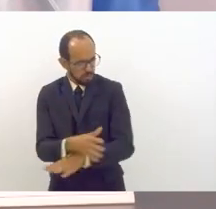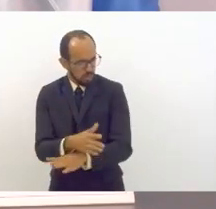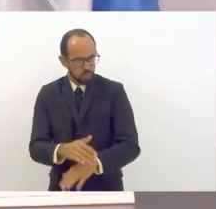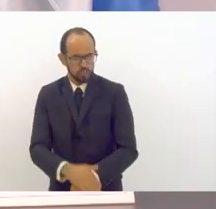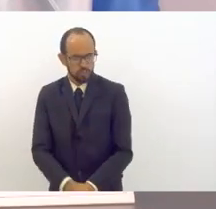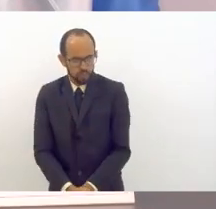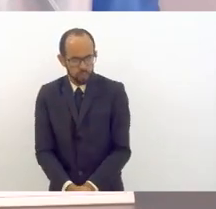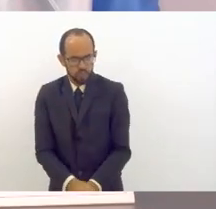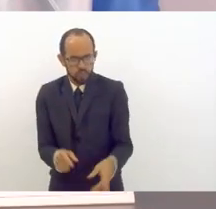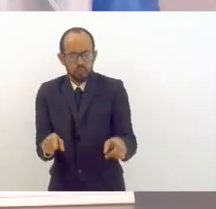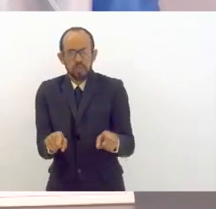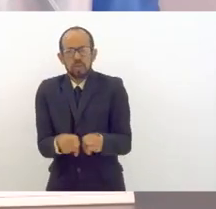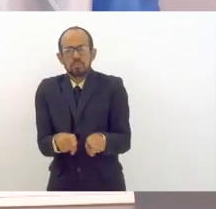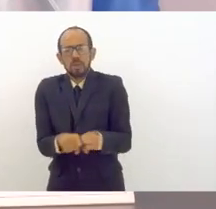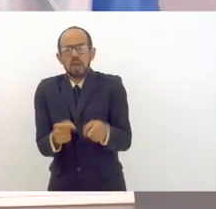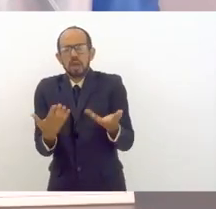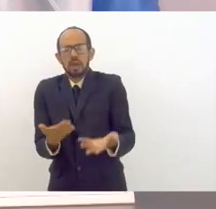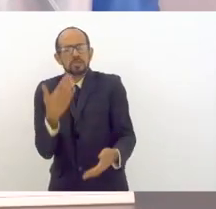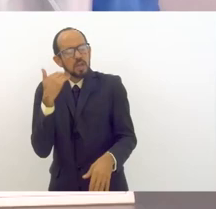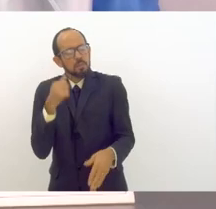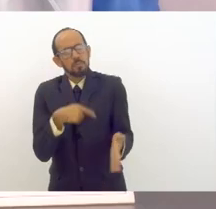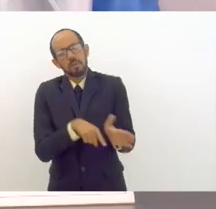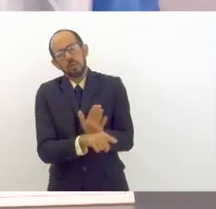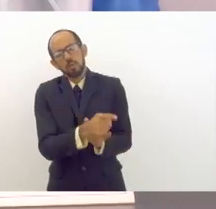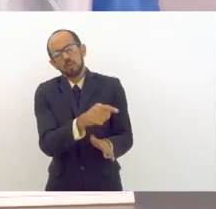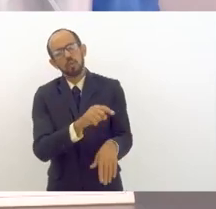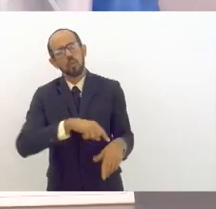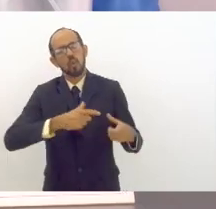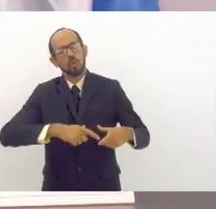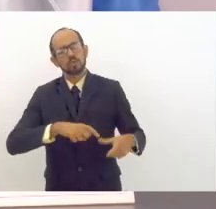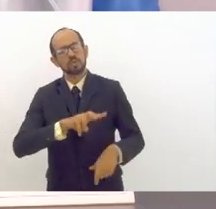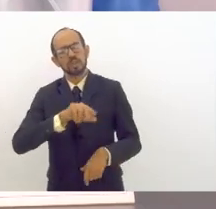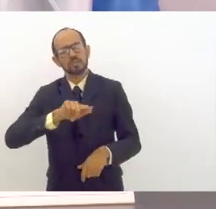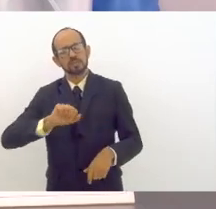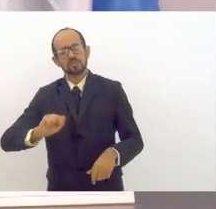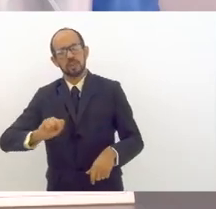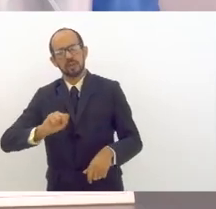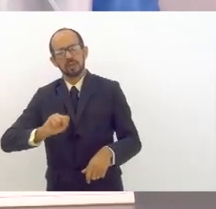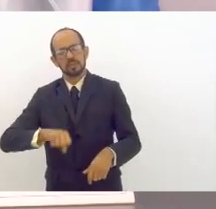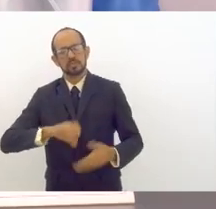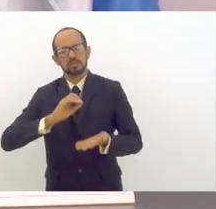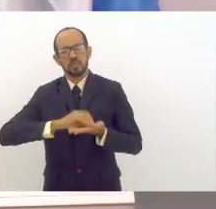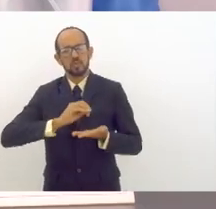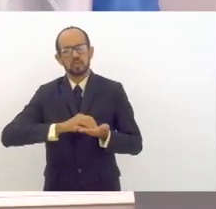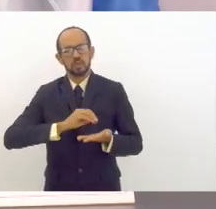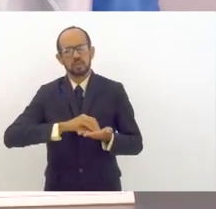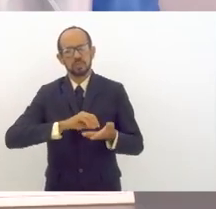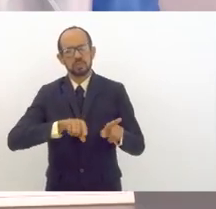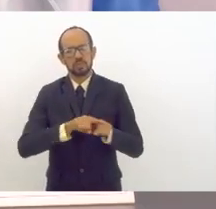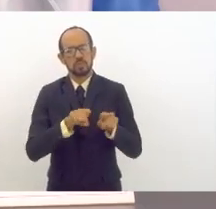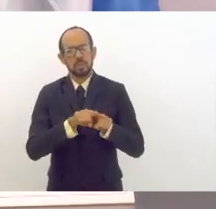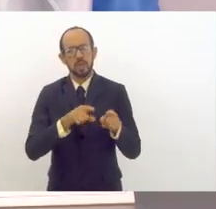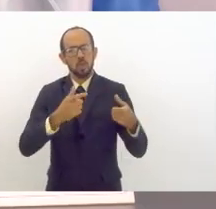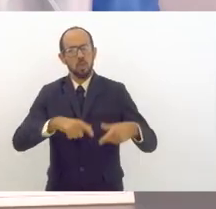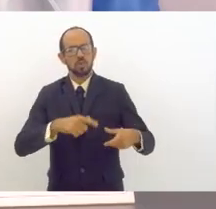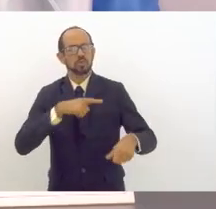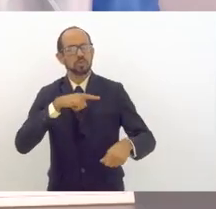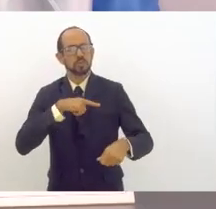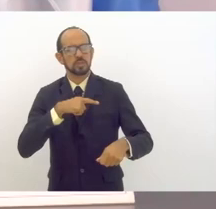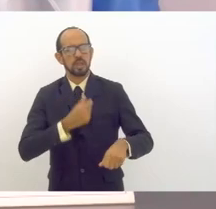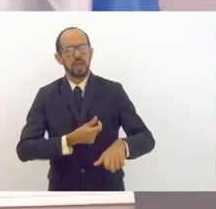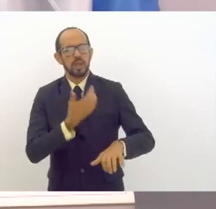saber onde estão essas vagas ociosas e onde estão os pedidos de